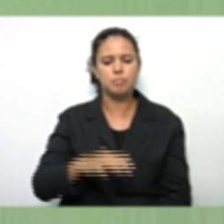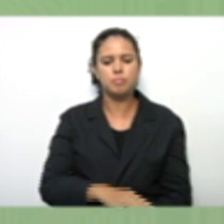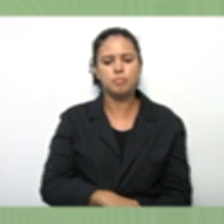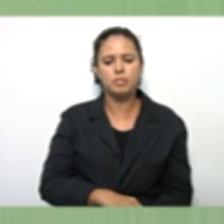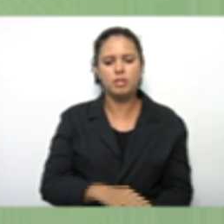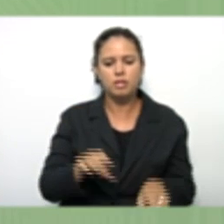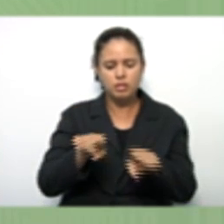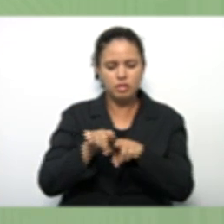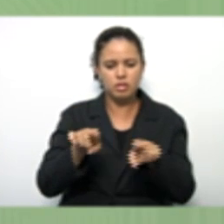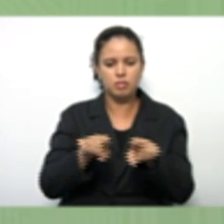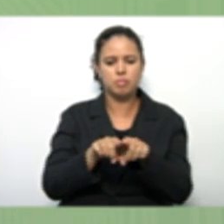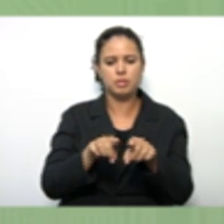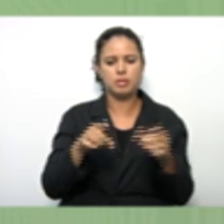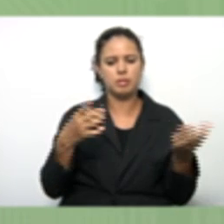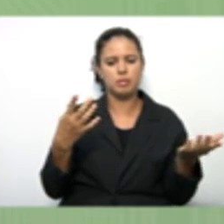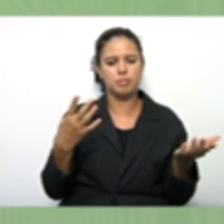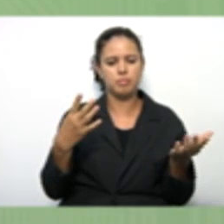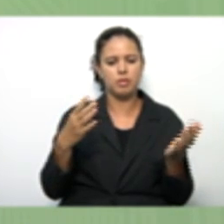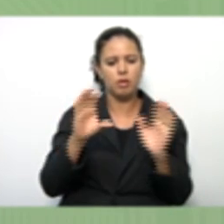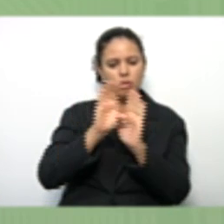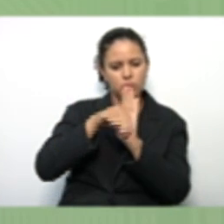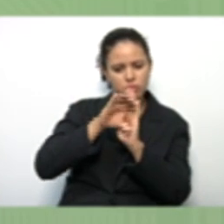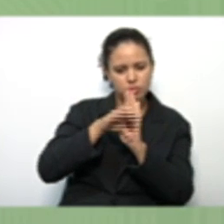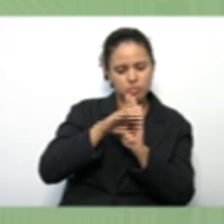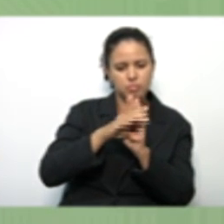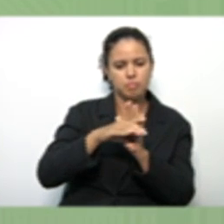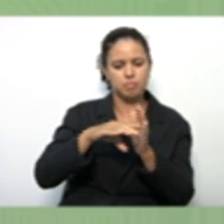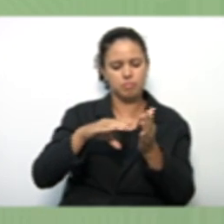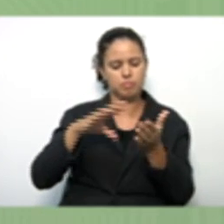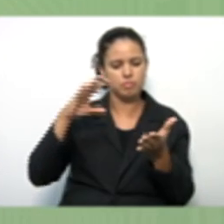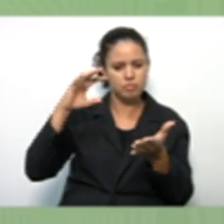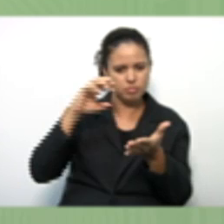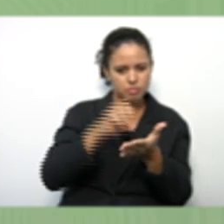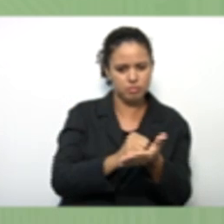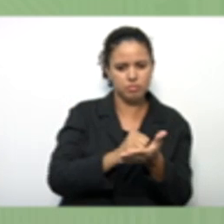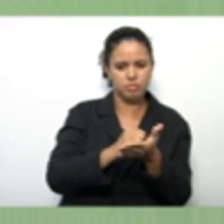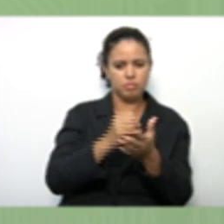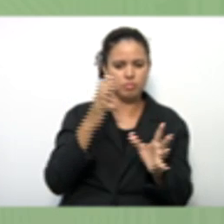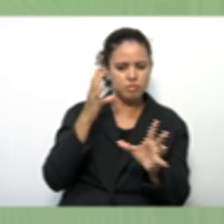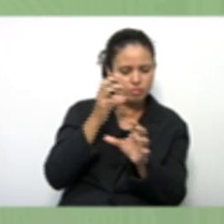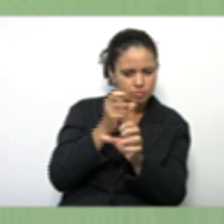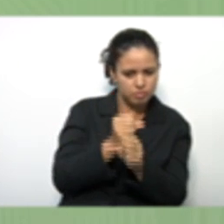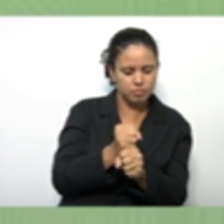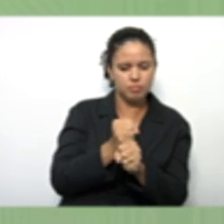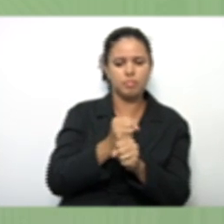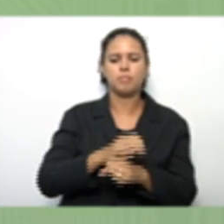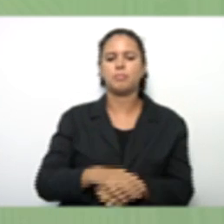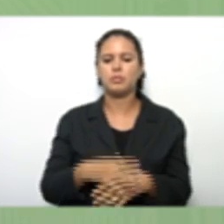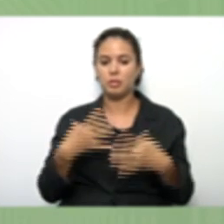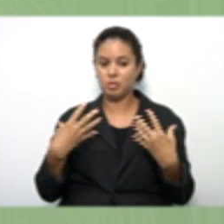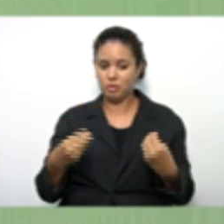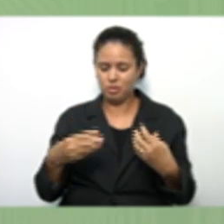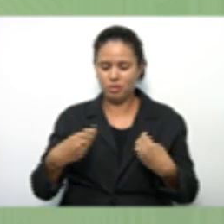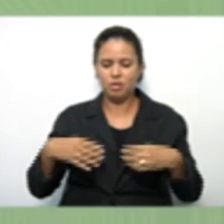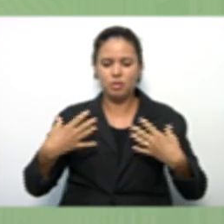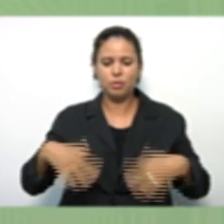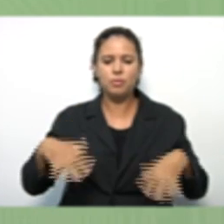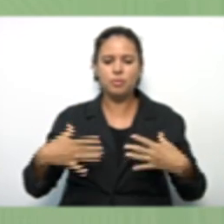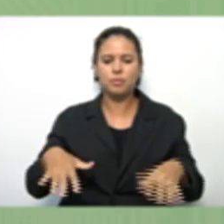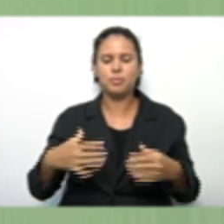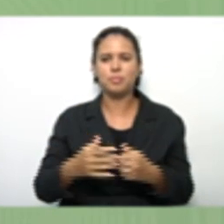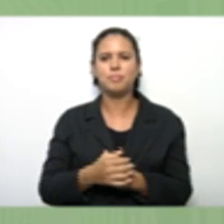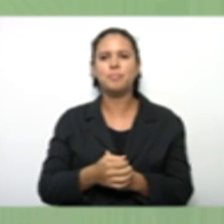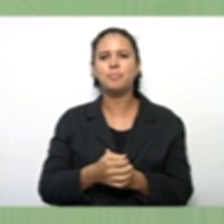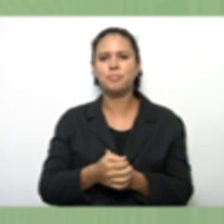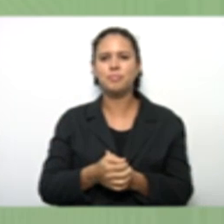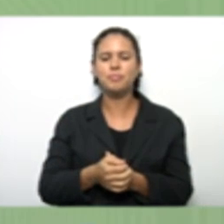composição do patrimônio e conceito de escrituração contábil e fatos contábeis. Ufa, professor Aloir, é muito conteúdo para